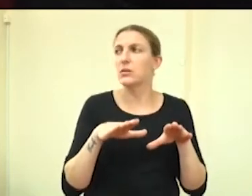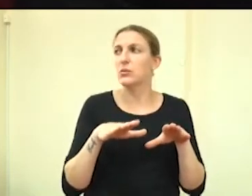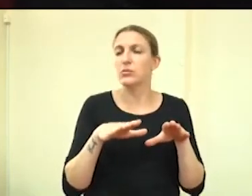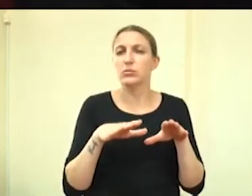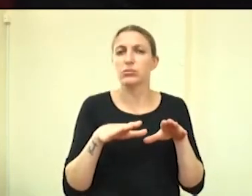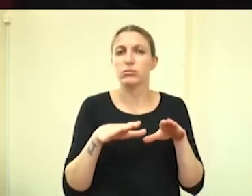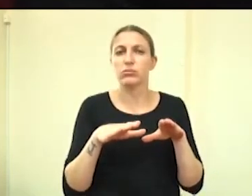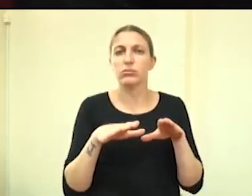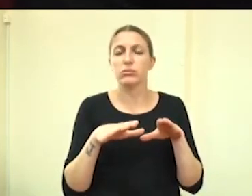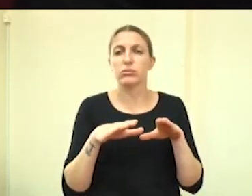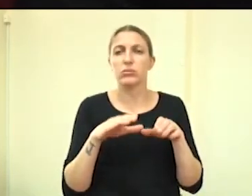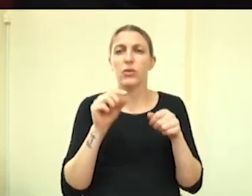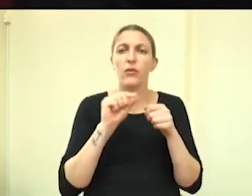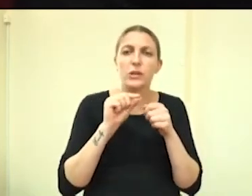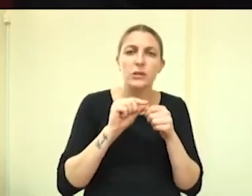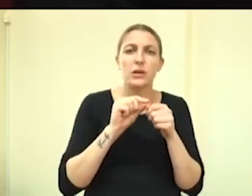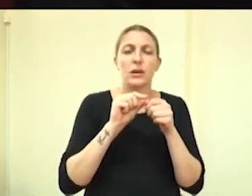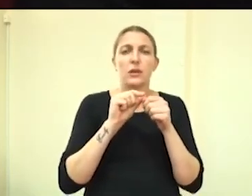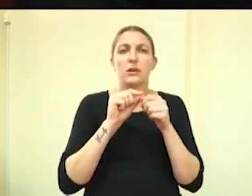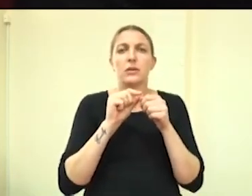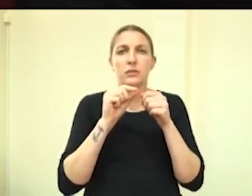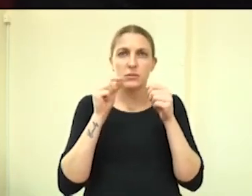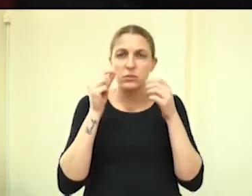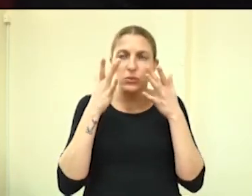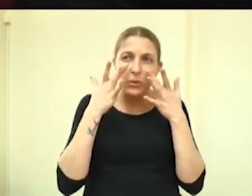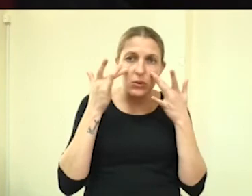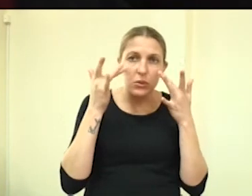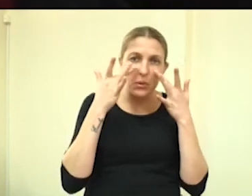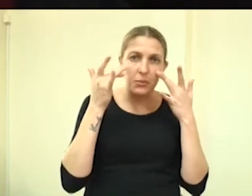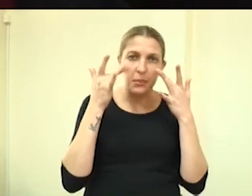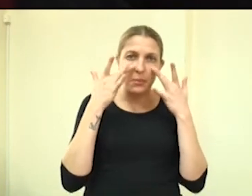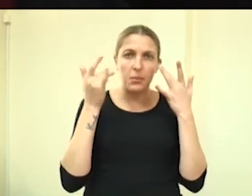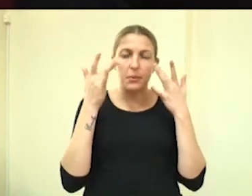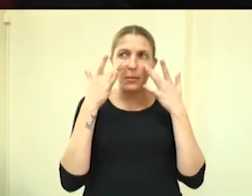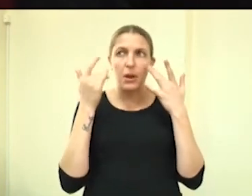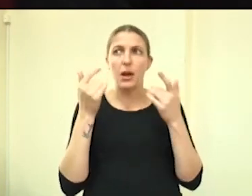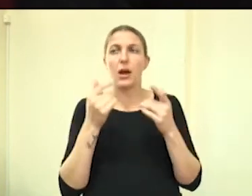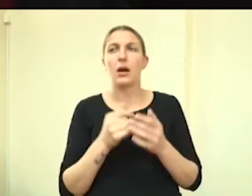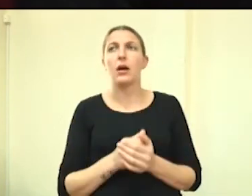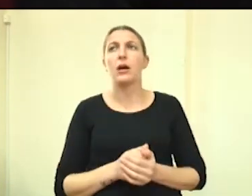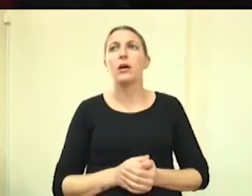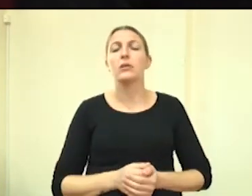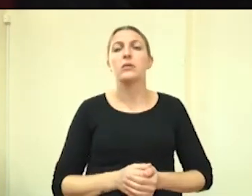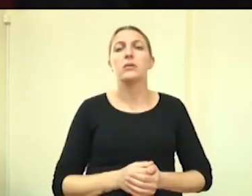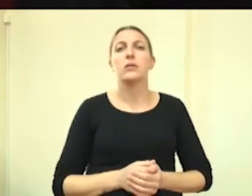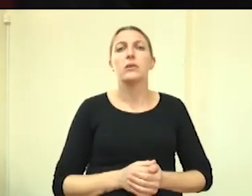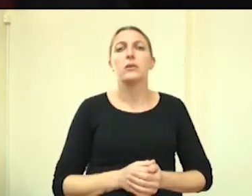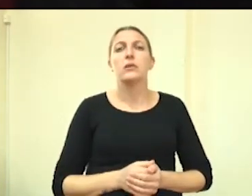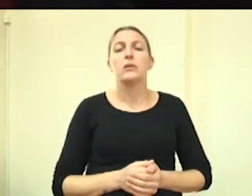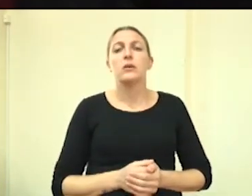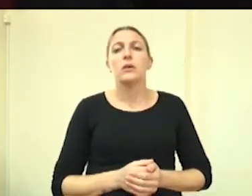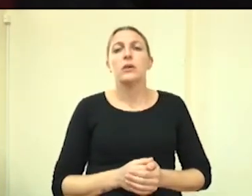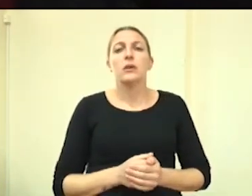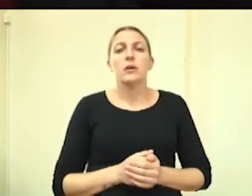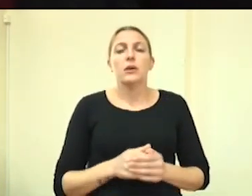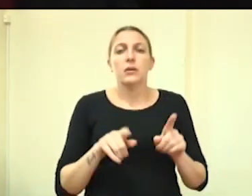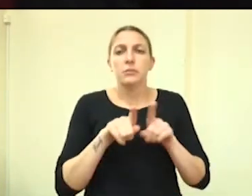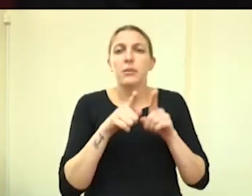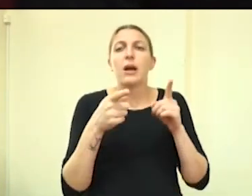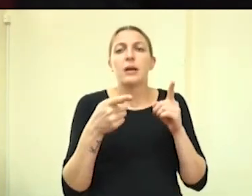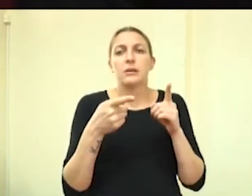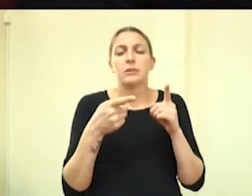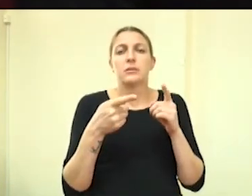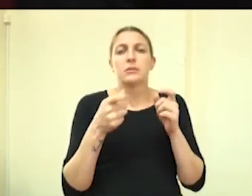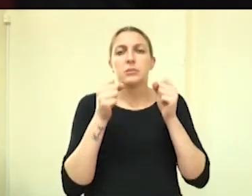passe por todos os momentos que em relação à legalidade tenha que obter, mas se a